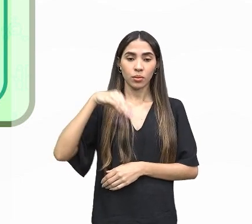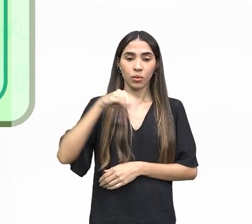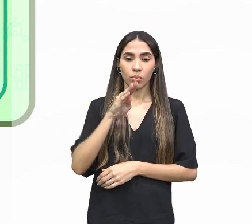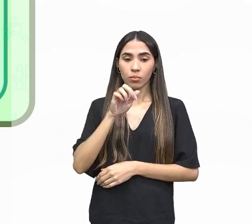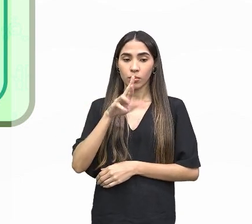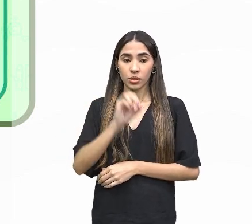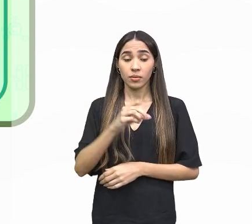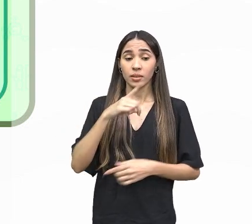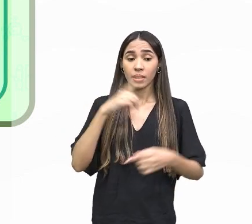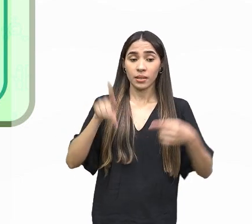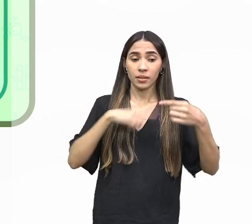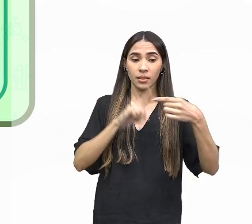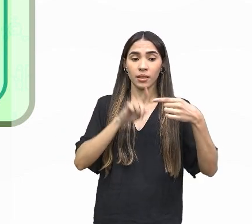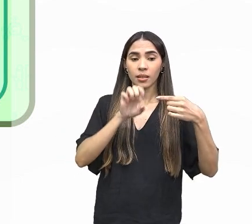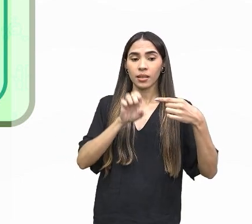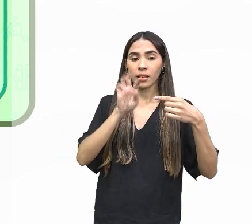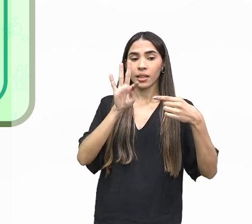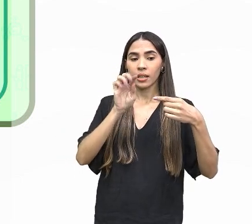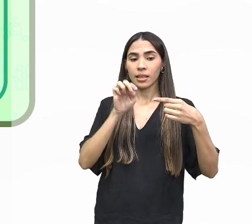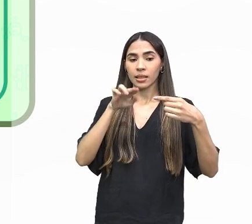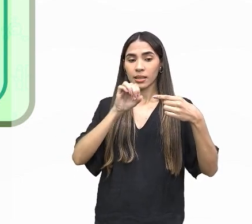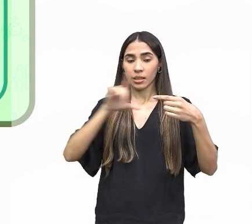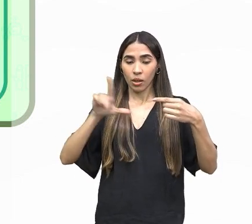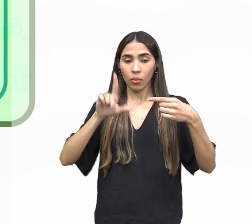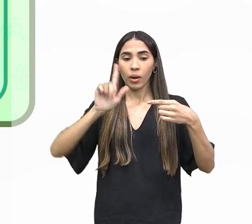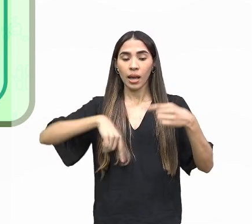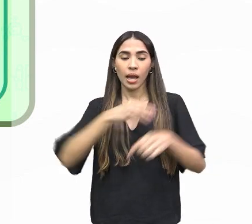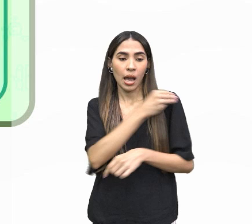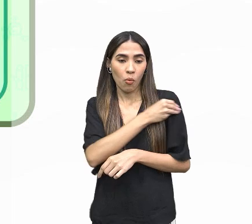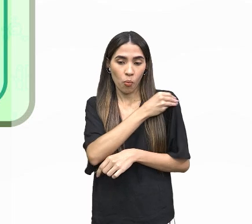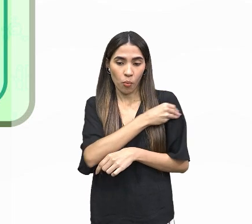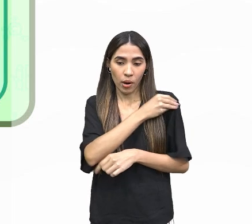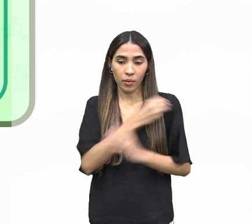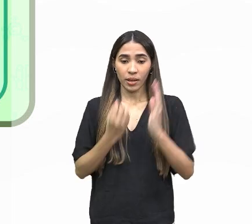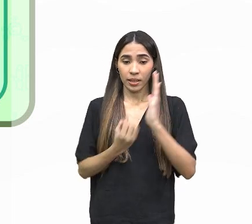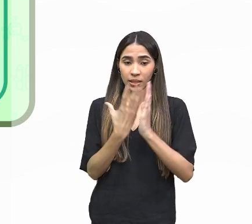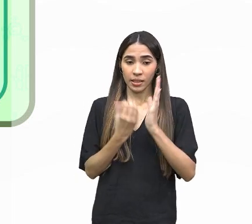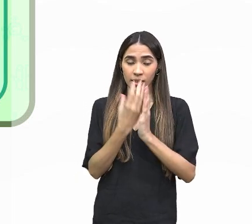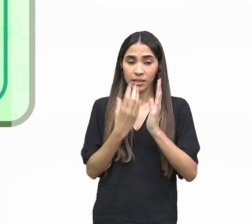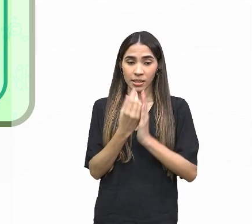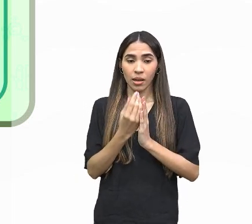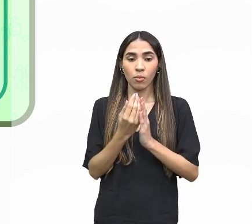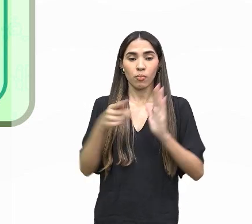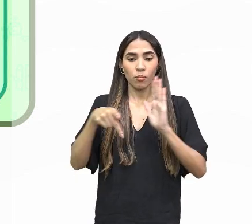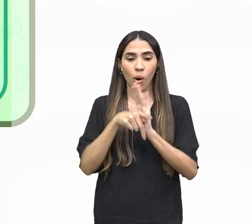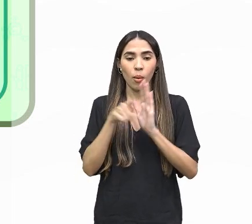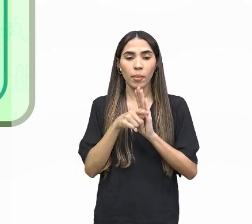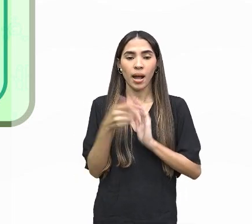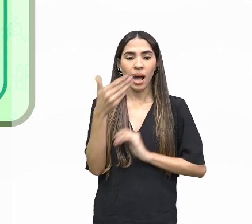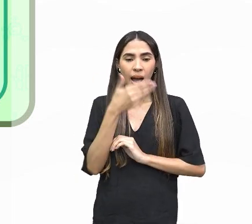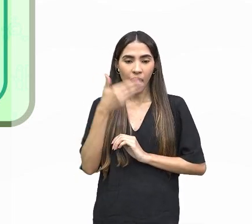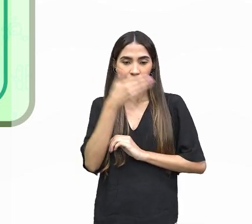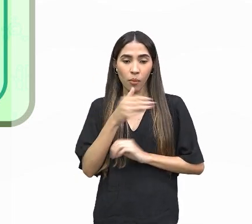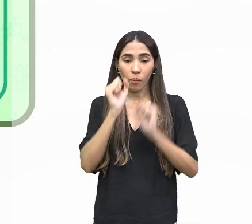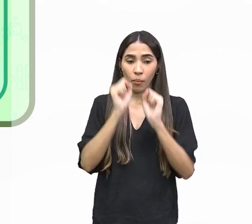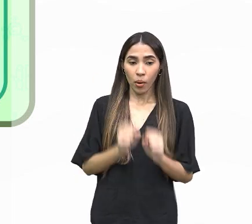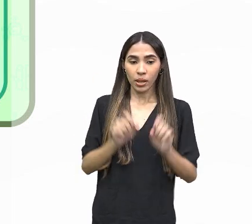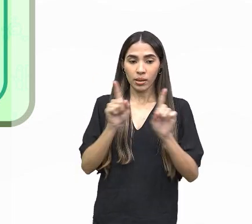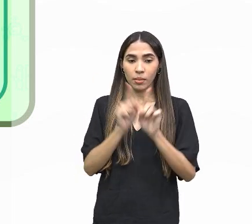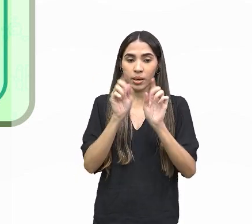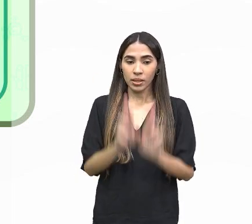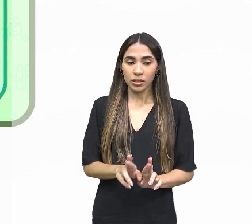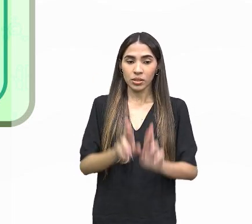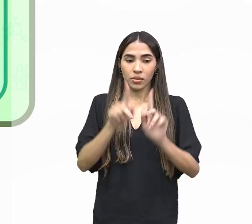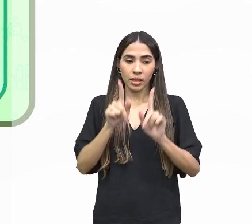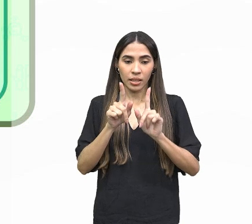etanol. O etanol é o álcool produzido a partir da fermentação de açúcares, podendo advir de diferentes